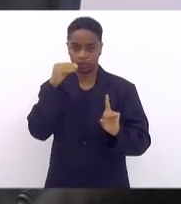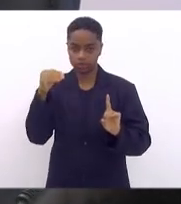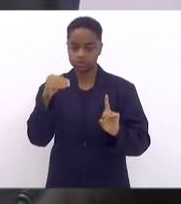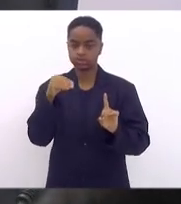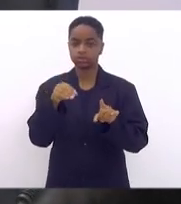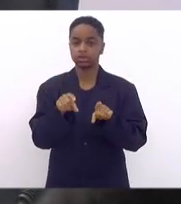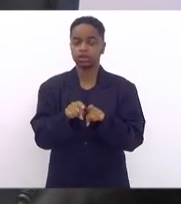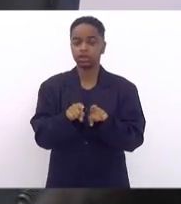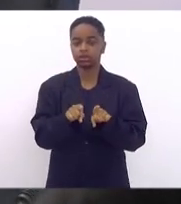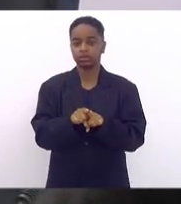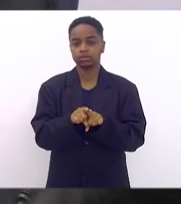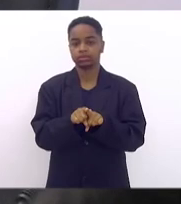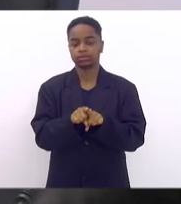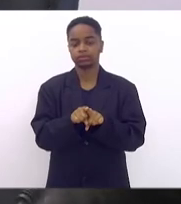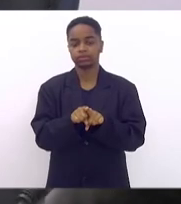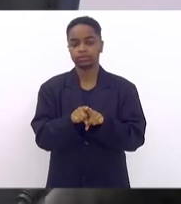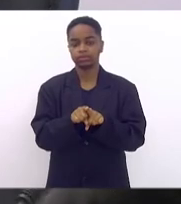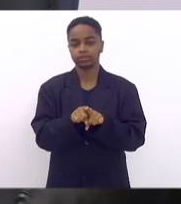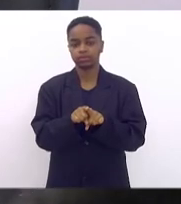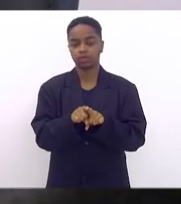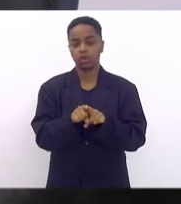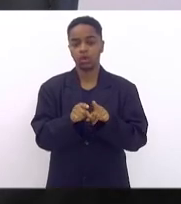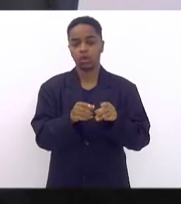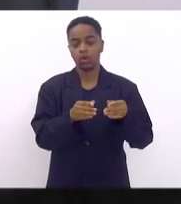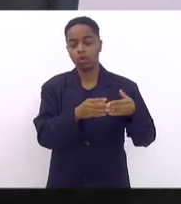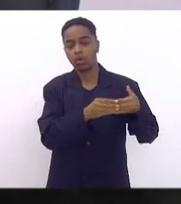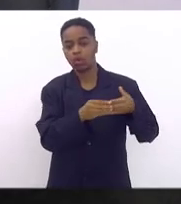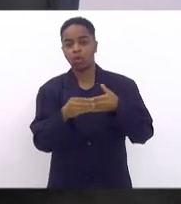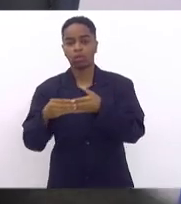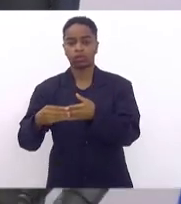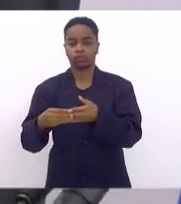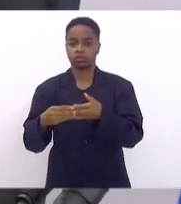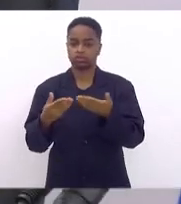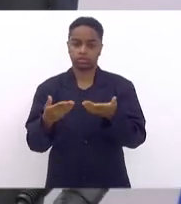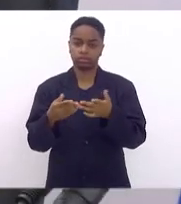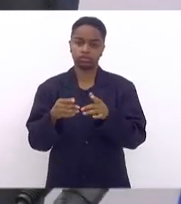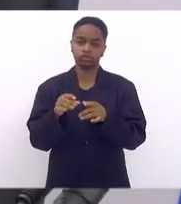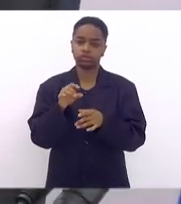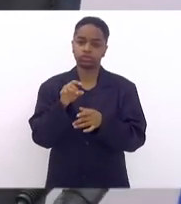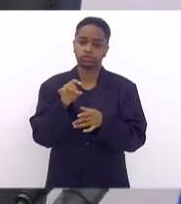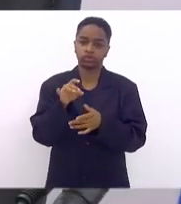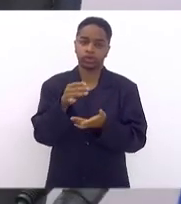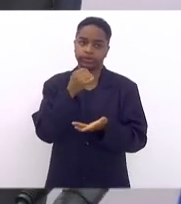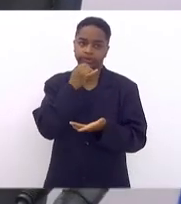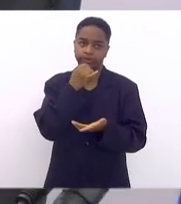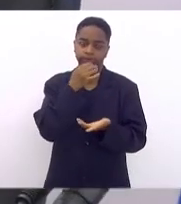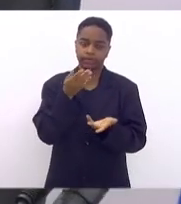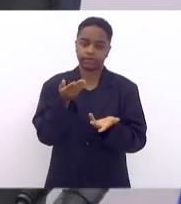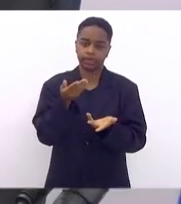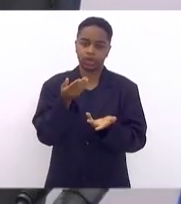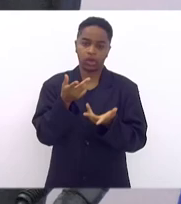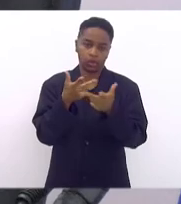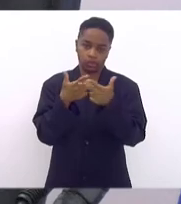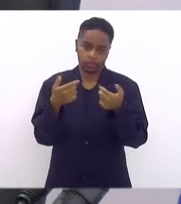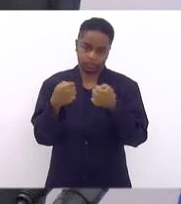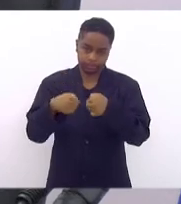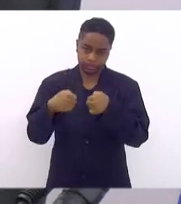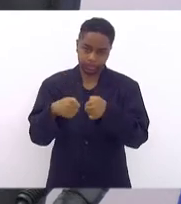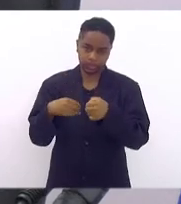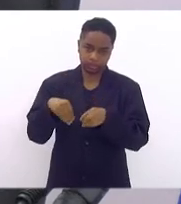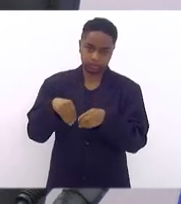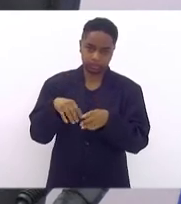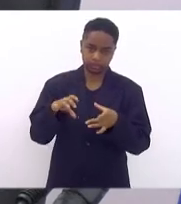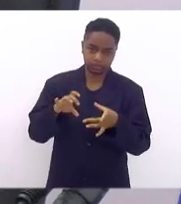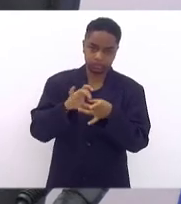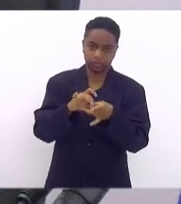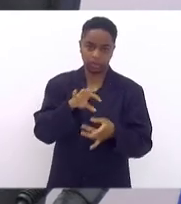também encaminhar essa adolescente também, não só para o necessário procedimento policial, se